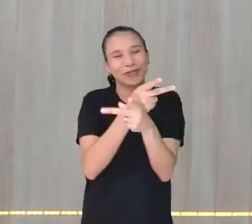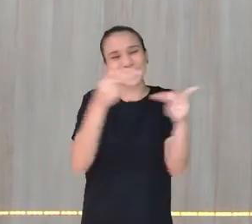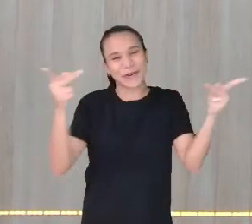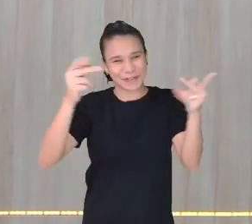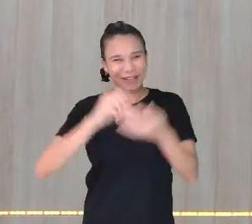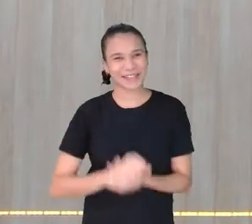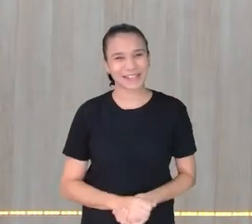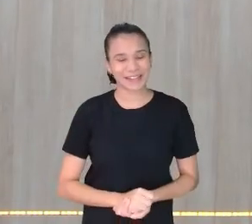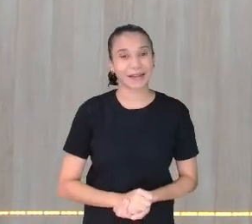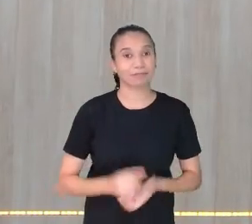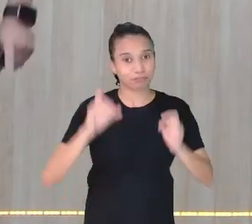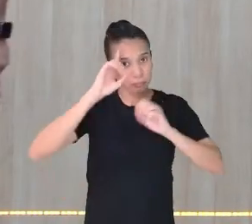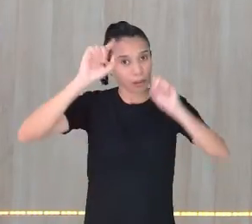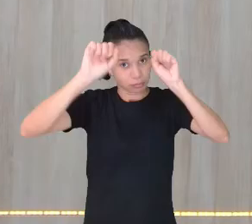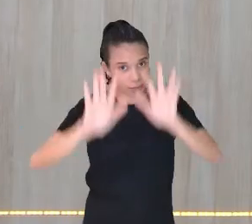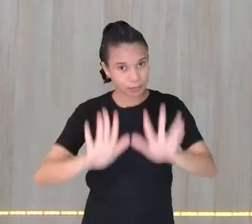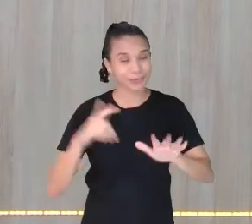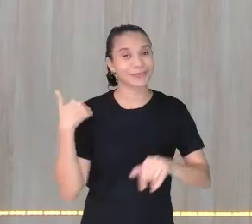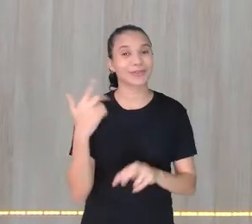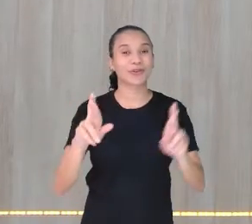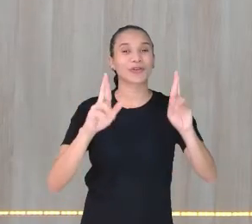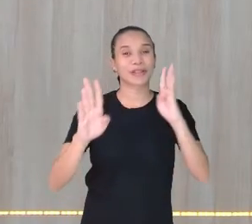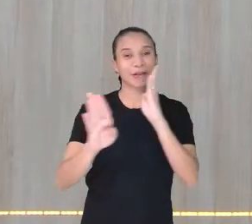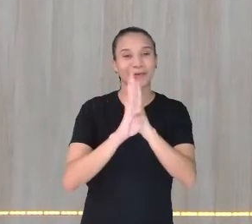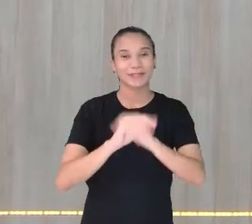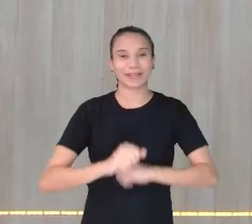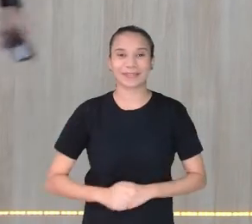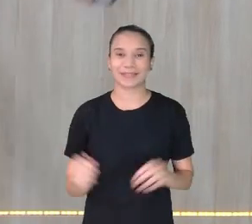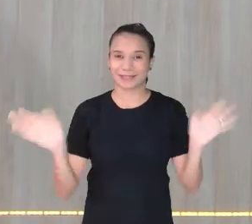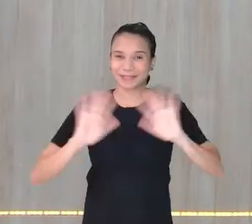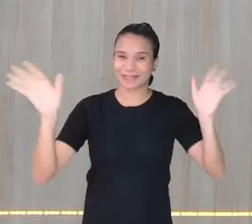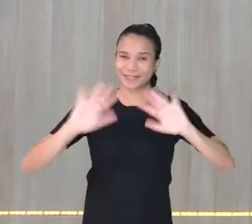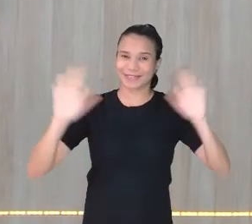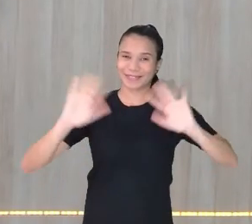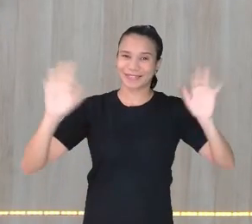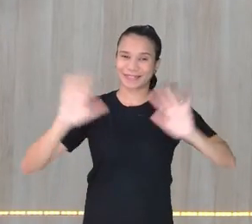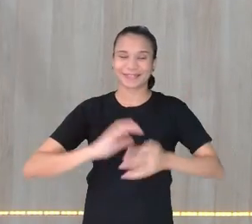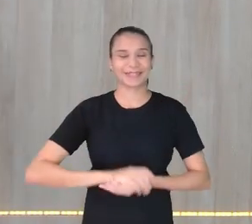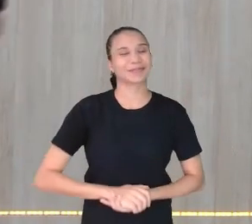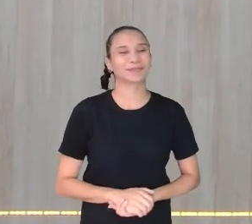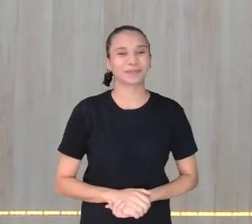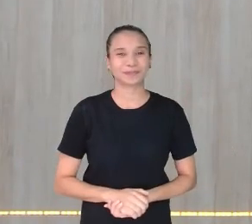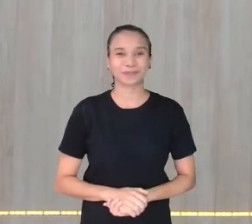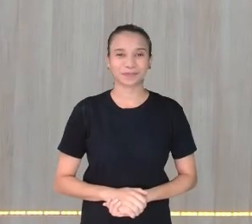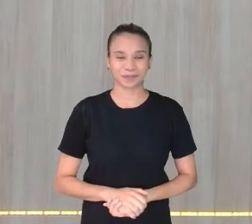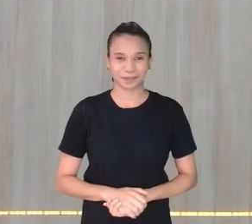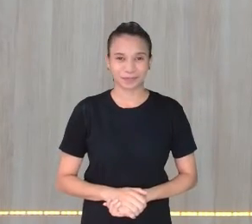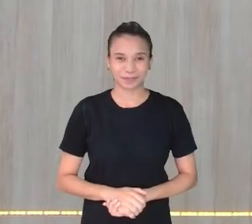coração. Fique com Deus e espero você na nossa próxima aula, tá bom? Tchau, tchau.